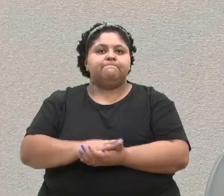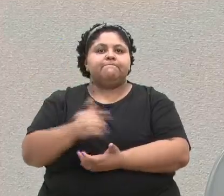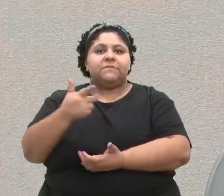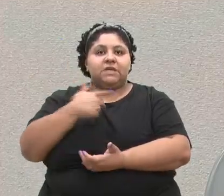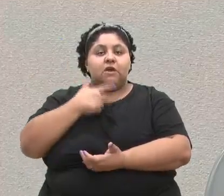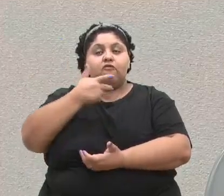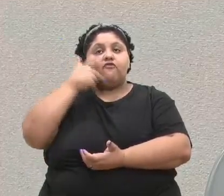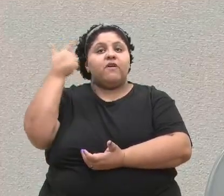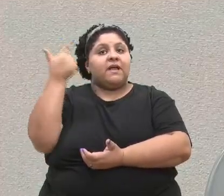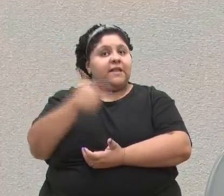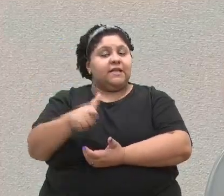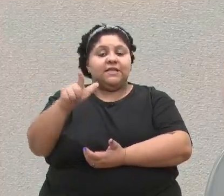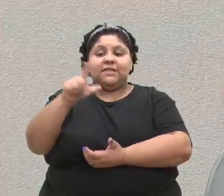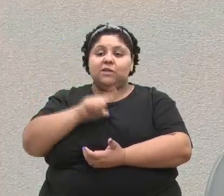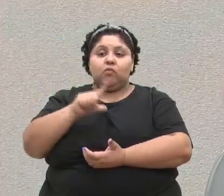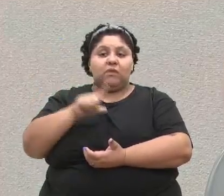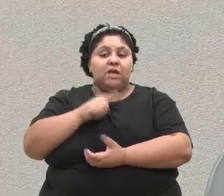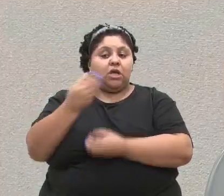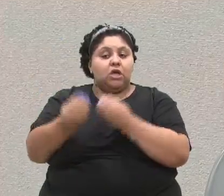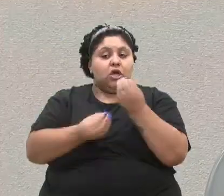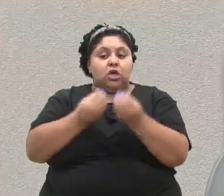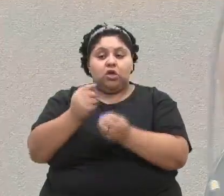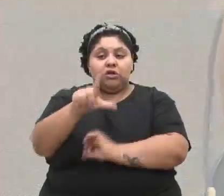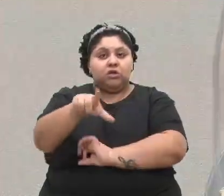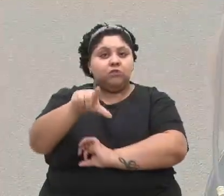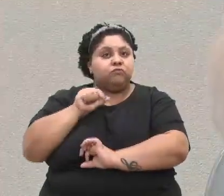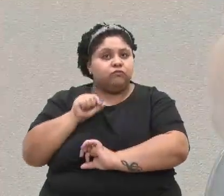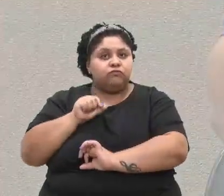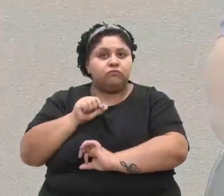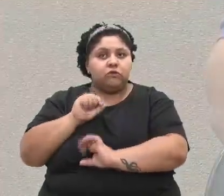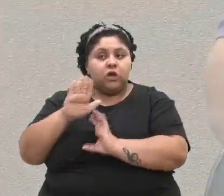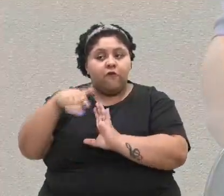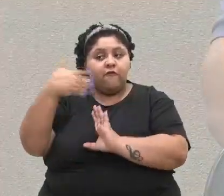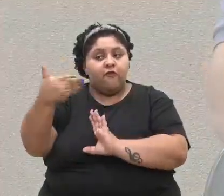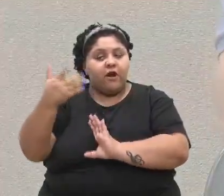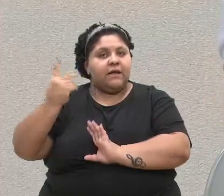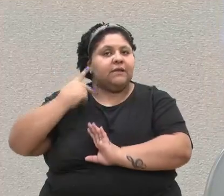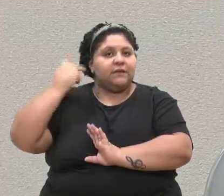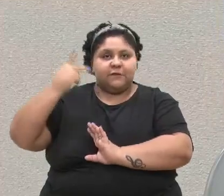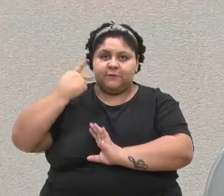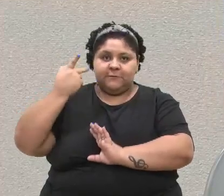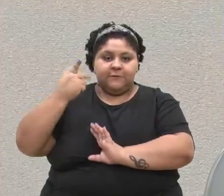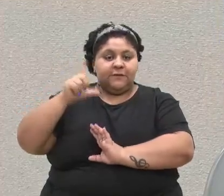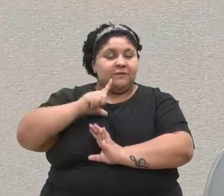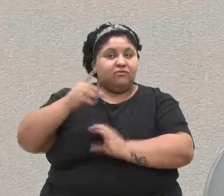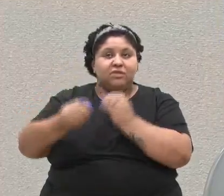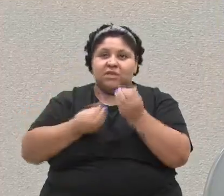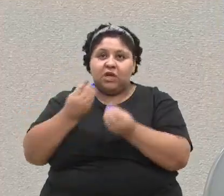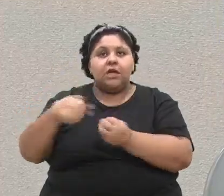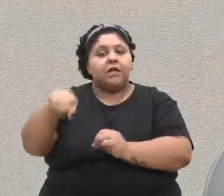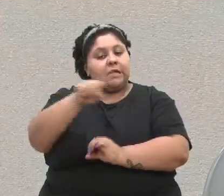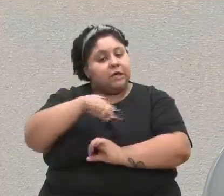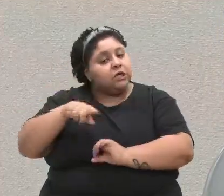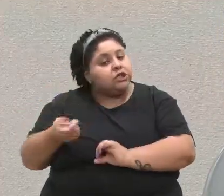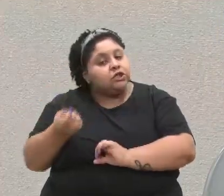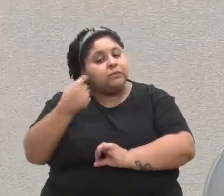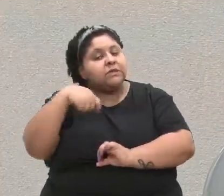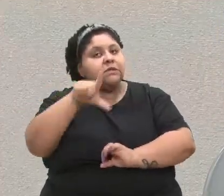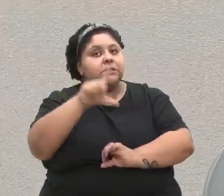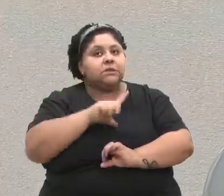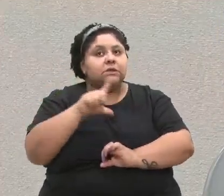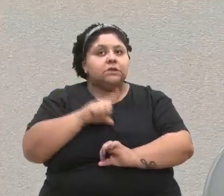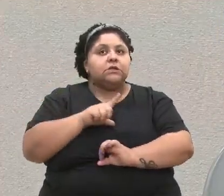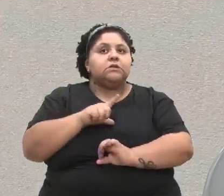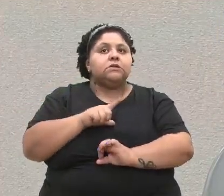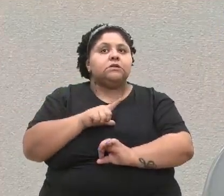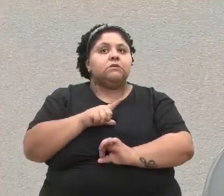repito, não existe alternativa fora da política. Não existe. A gente precisa ter